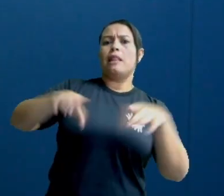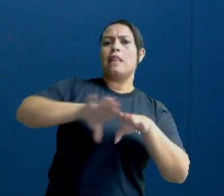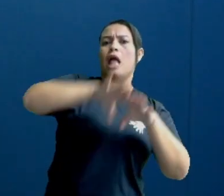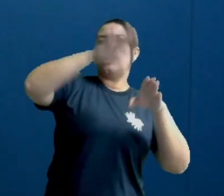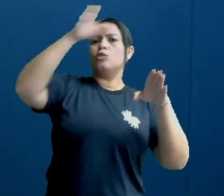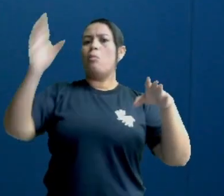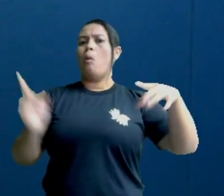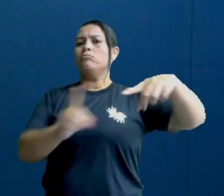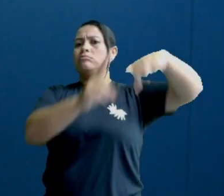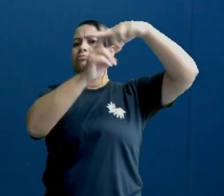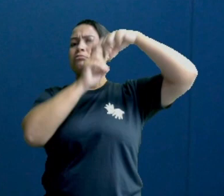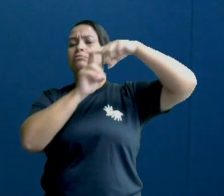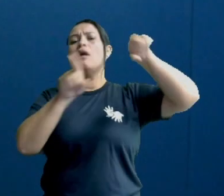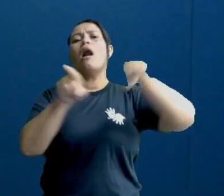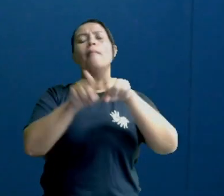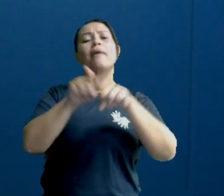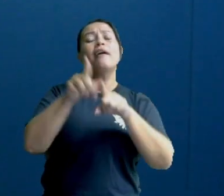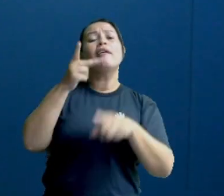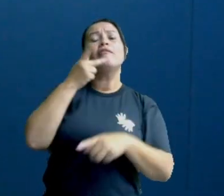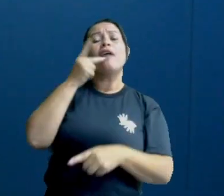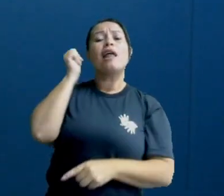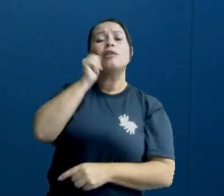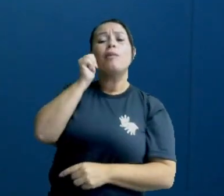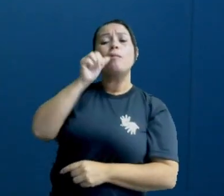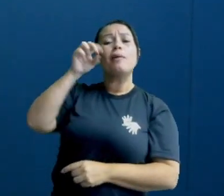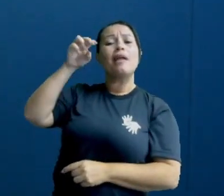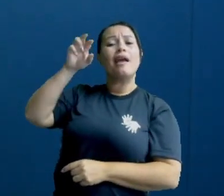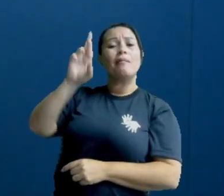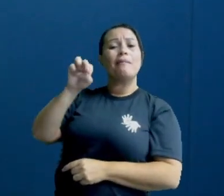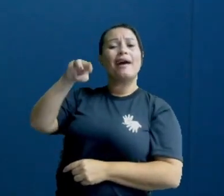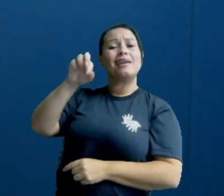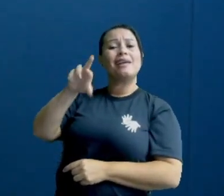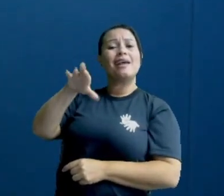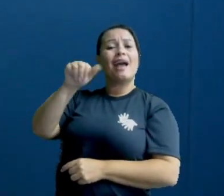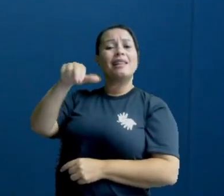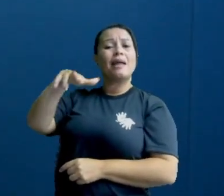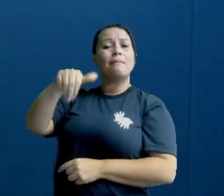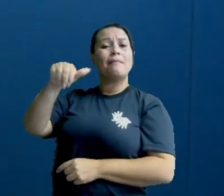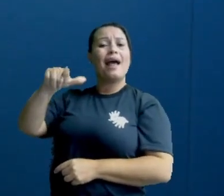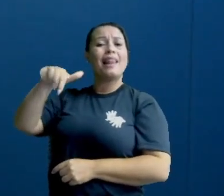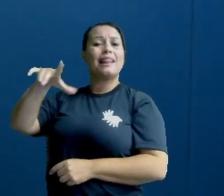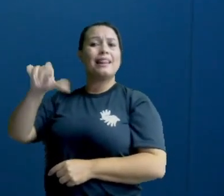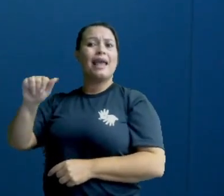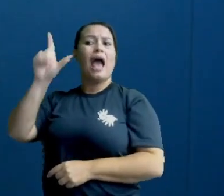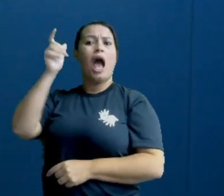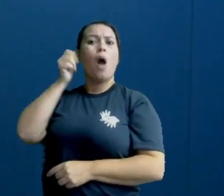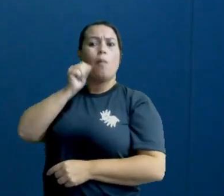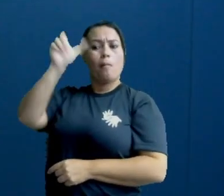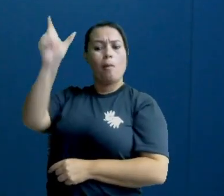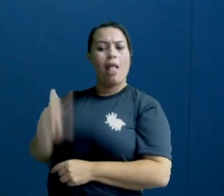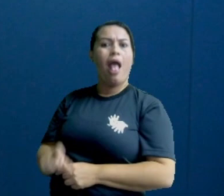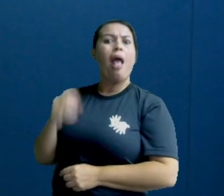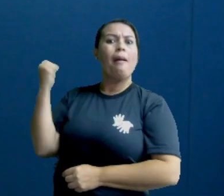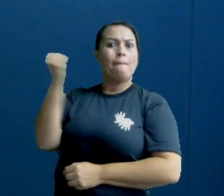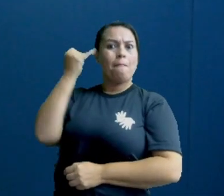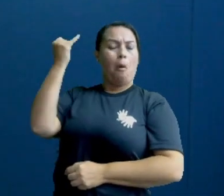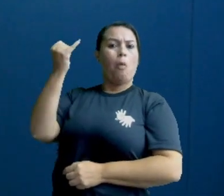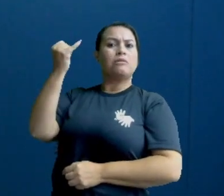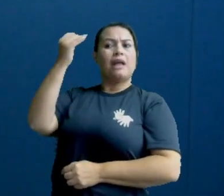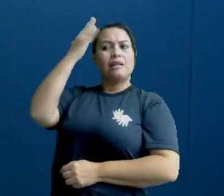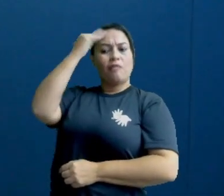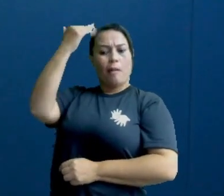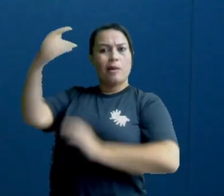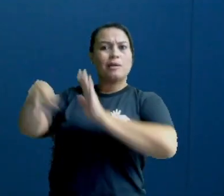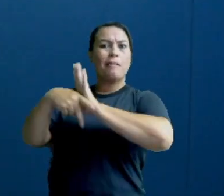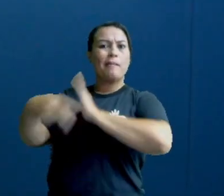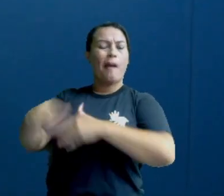Tabocas e conta sobre Mariana Amália Rego Barreto, que foi uma pessoa muito importante aqui na nossa cidade. Então, nós vamos ver